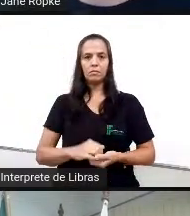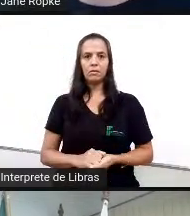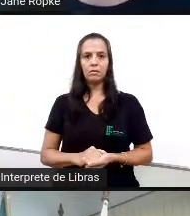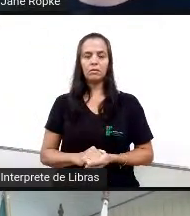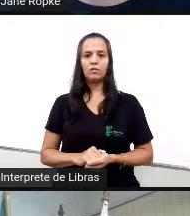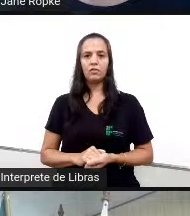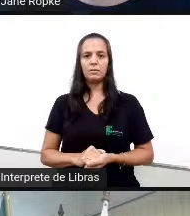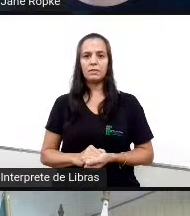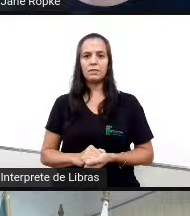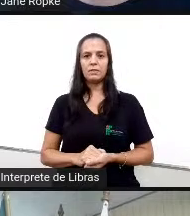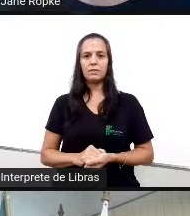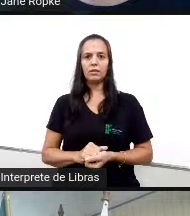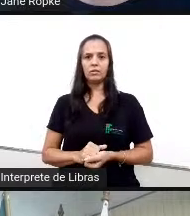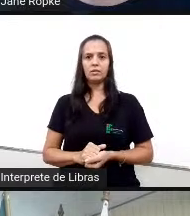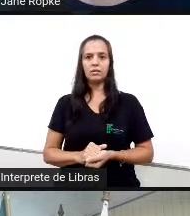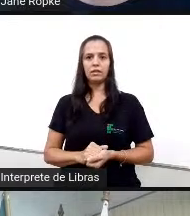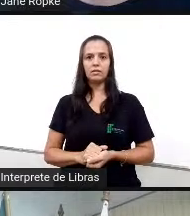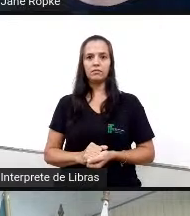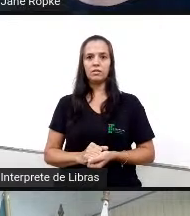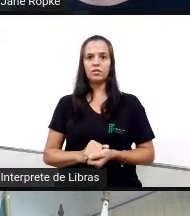Sul.